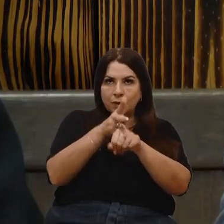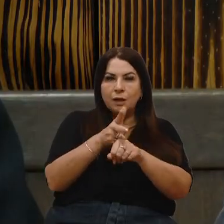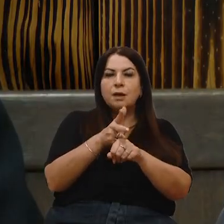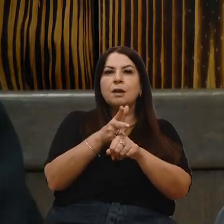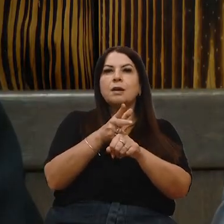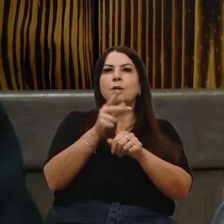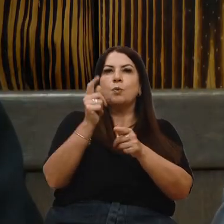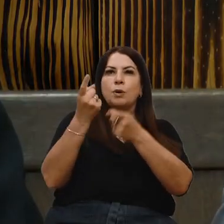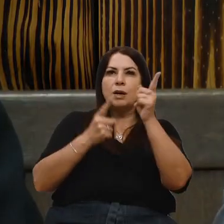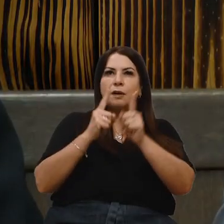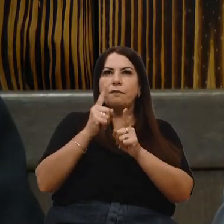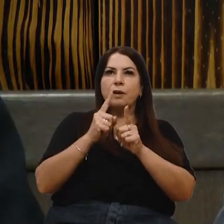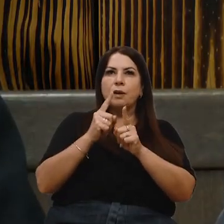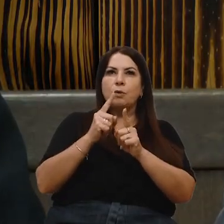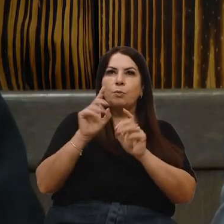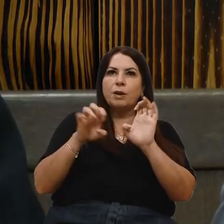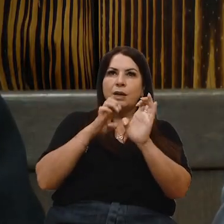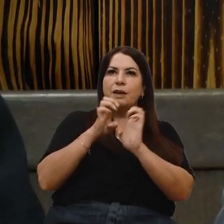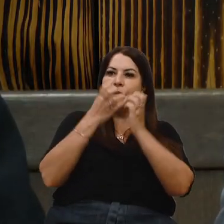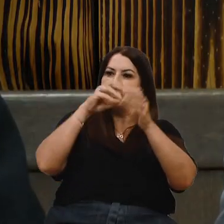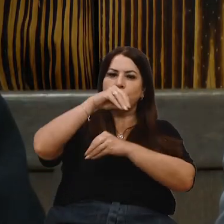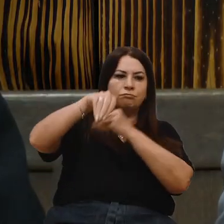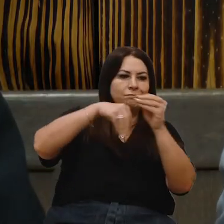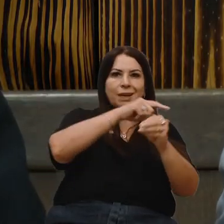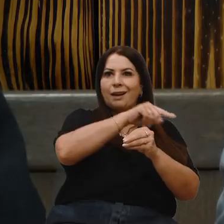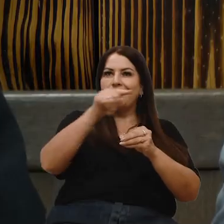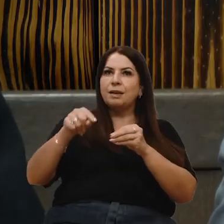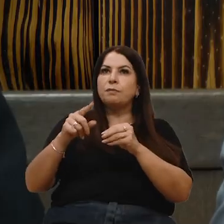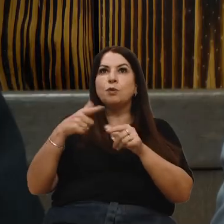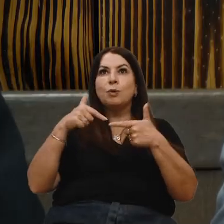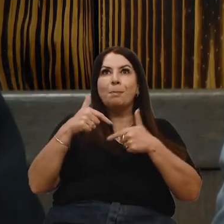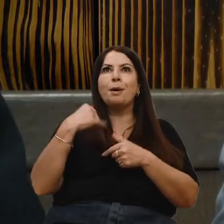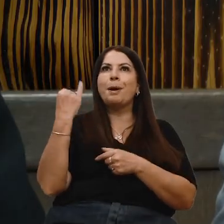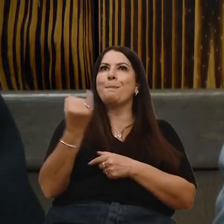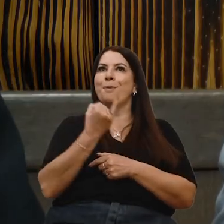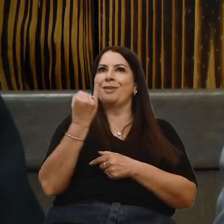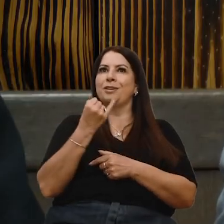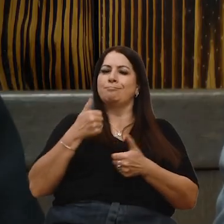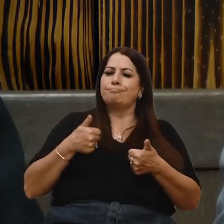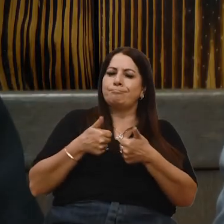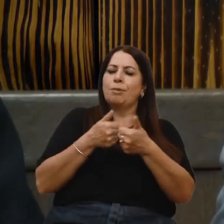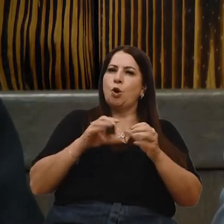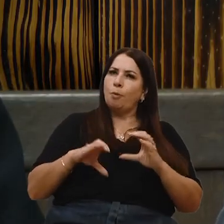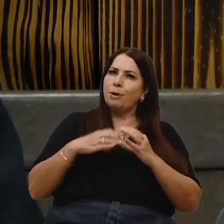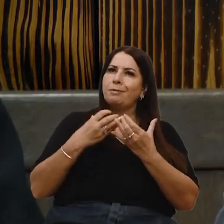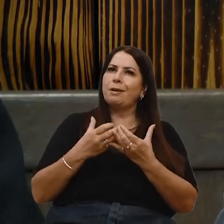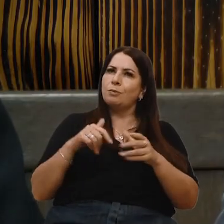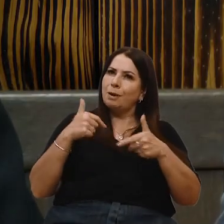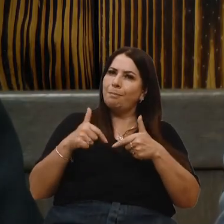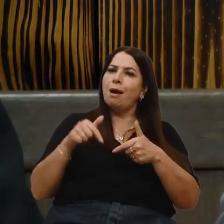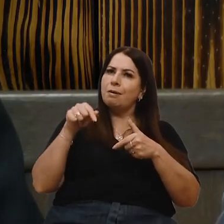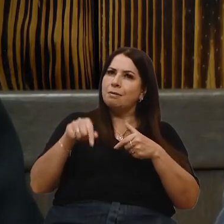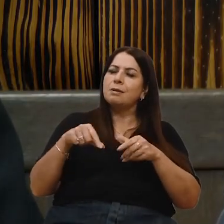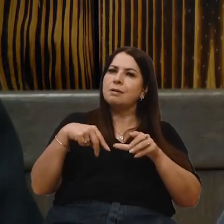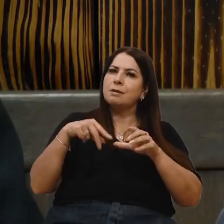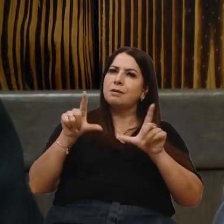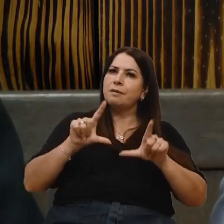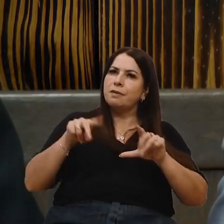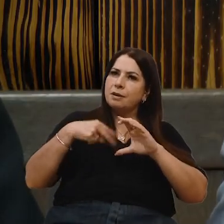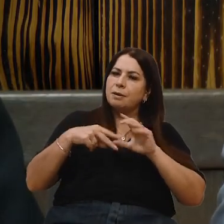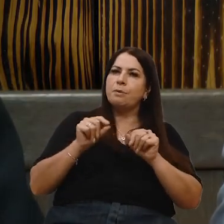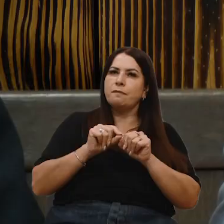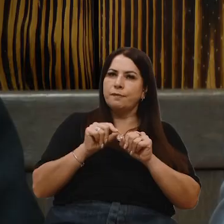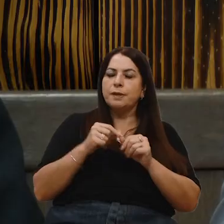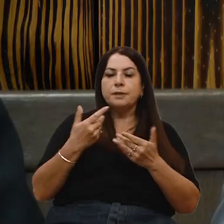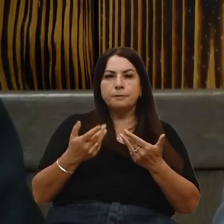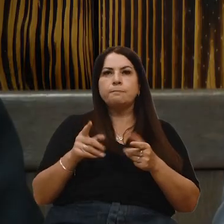transmitir o Carnaval, já misturando os eventos, mas tu vê o trabalho importante que é aproximar a comunidade, o trabalho que a TV Câmara faz.